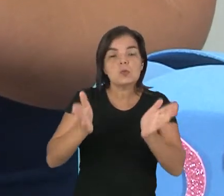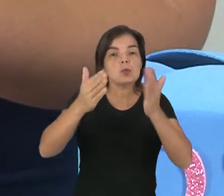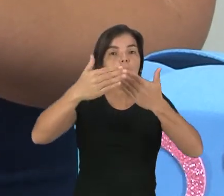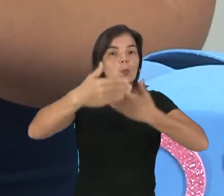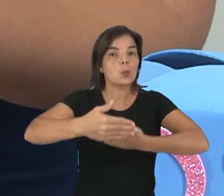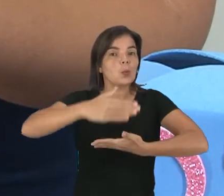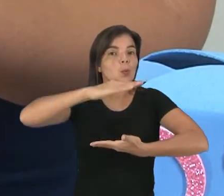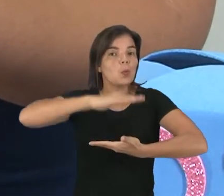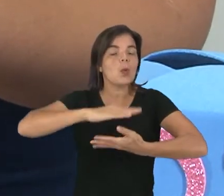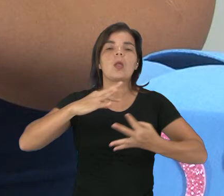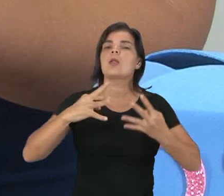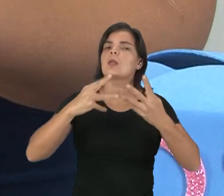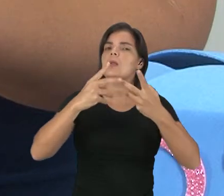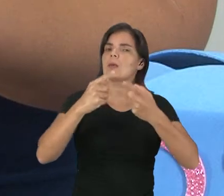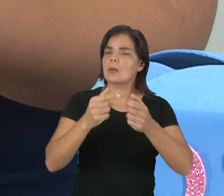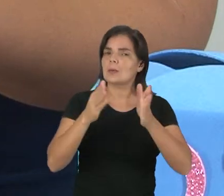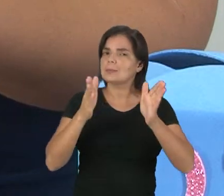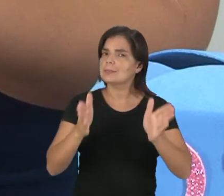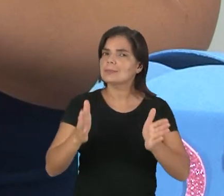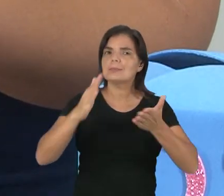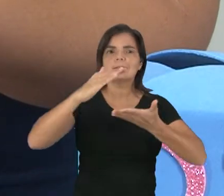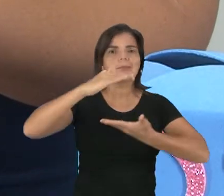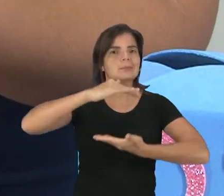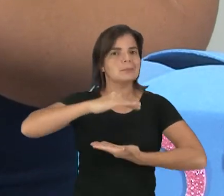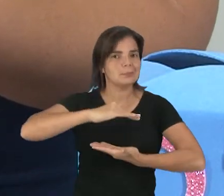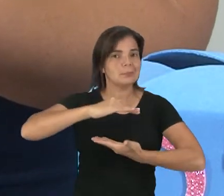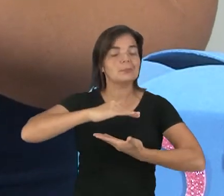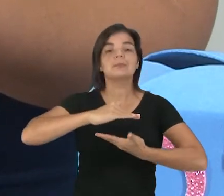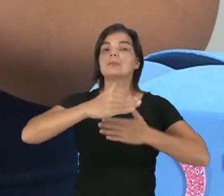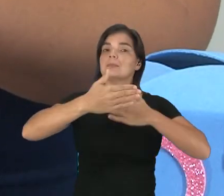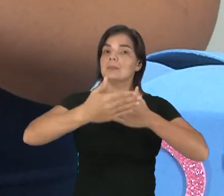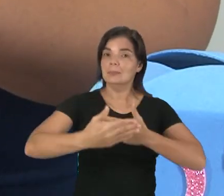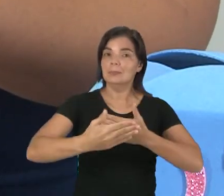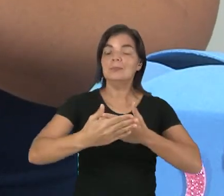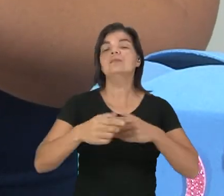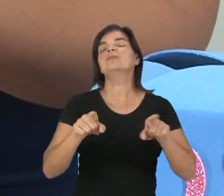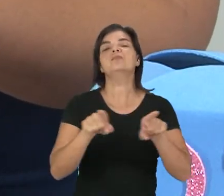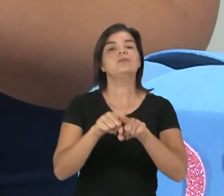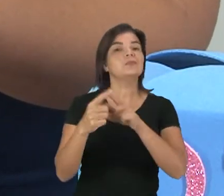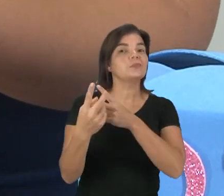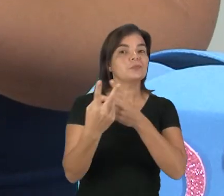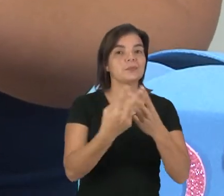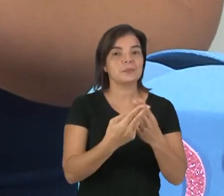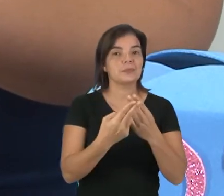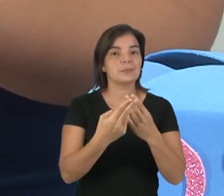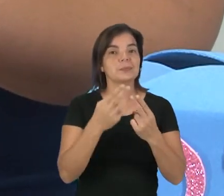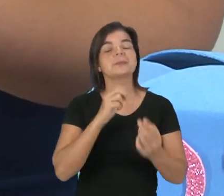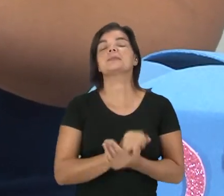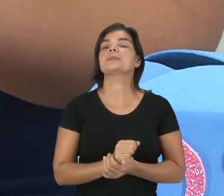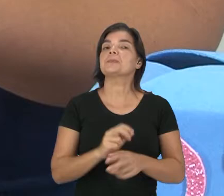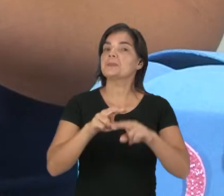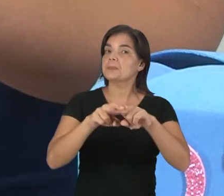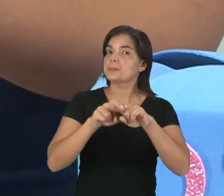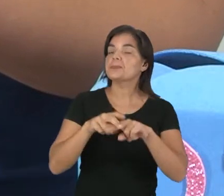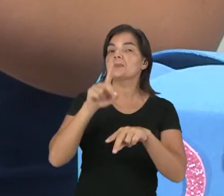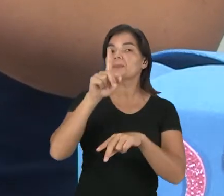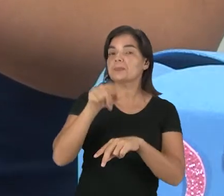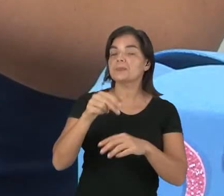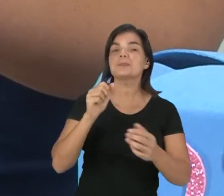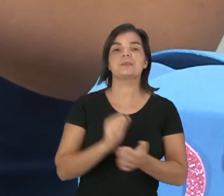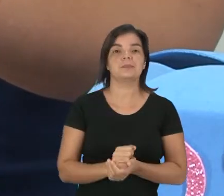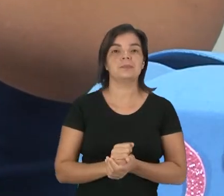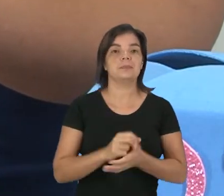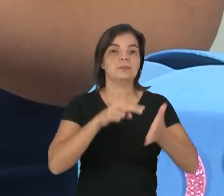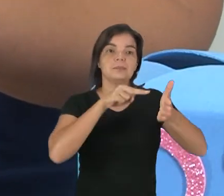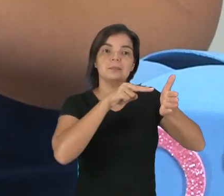cubo, ele possui todos os seus lados, todas as suas faces iguais. Por isso, ele é chamado